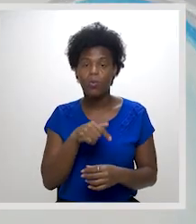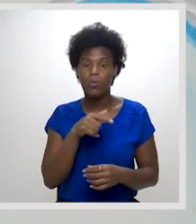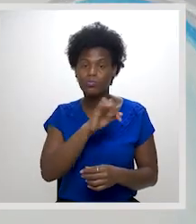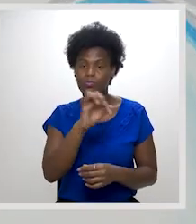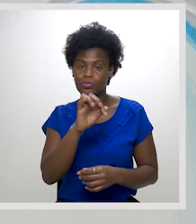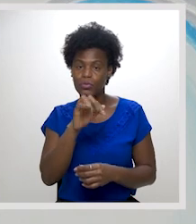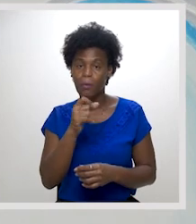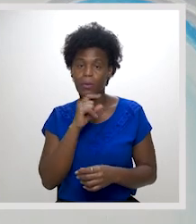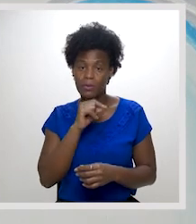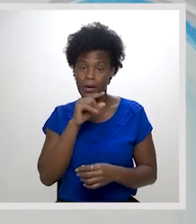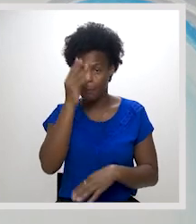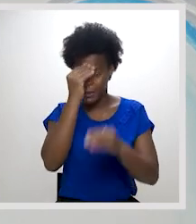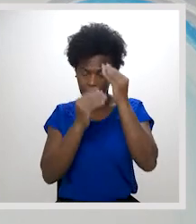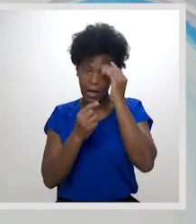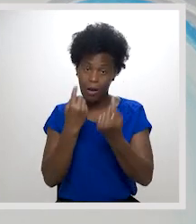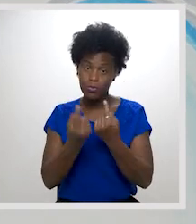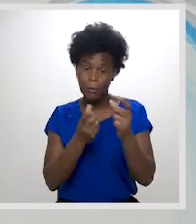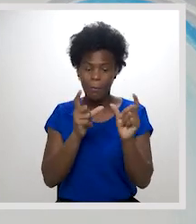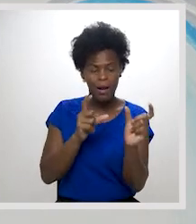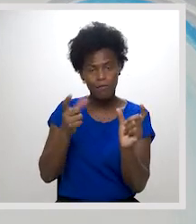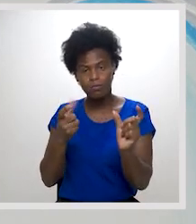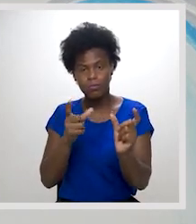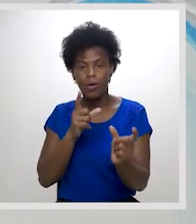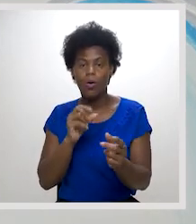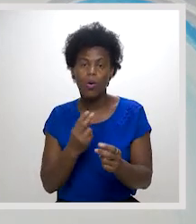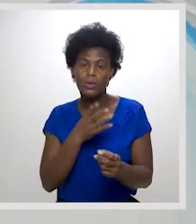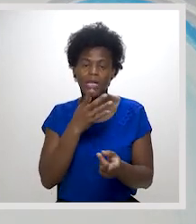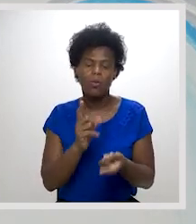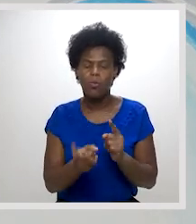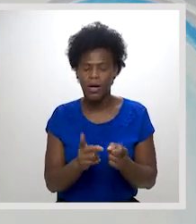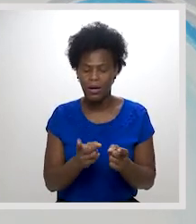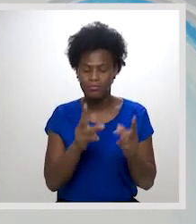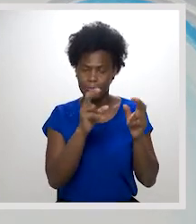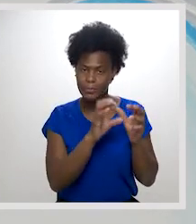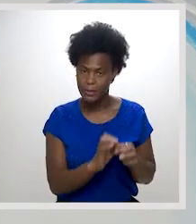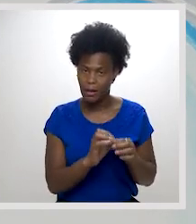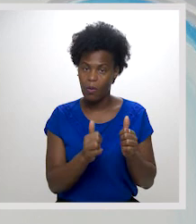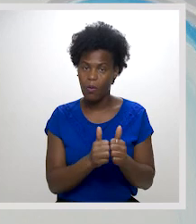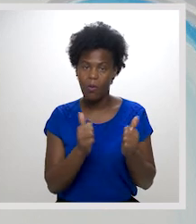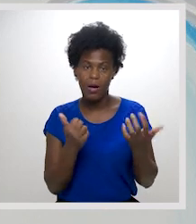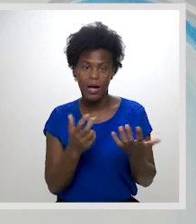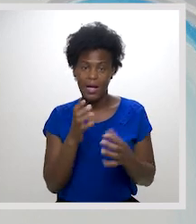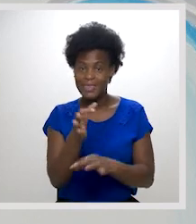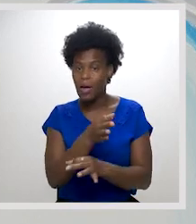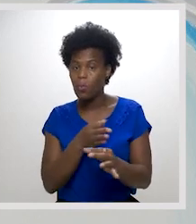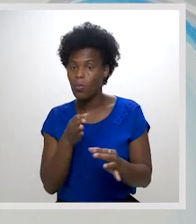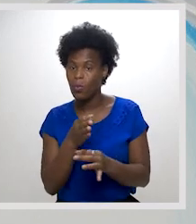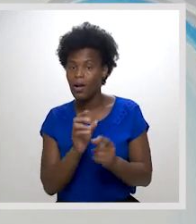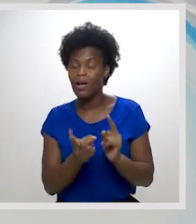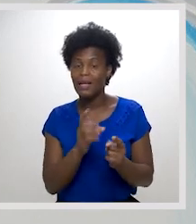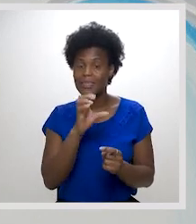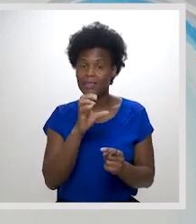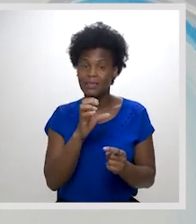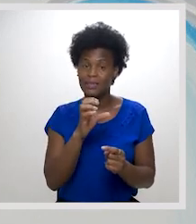quê? Vocês tiveram a oportunidade de aprender alguns conceitos ou definições relacionadas com a